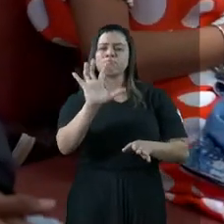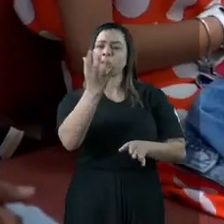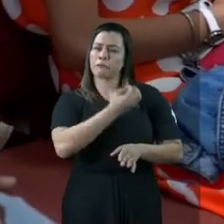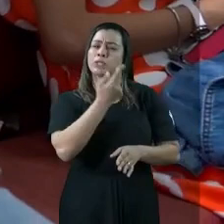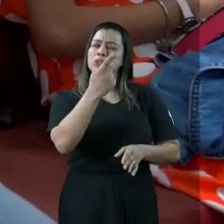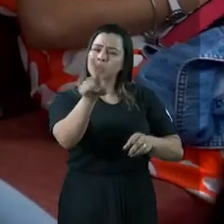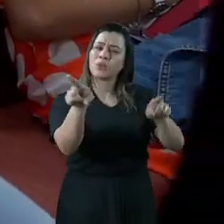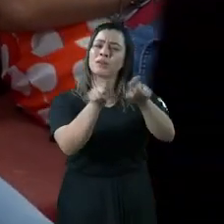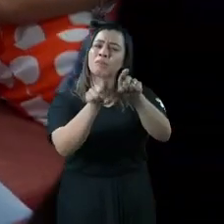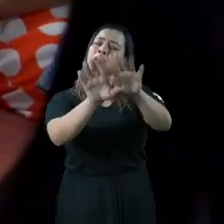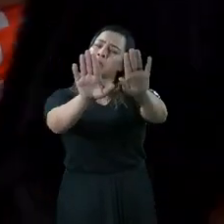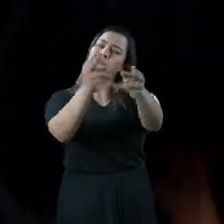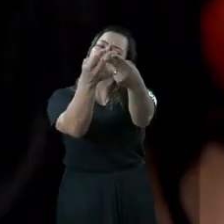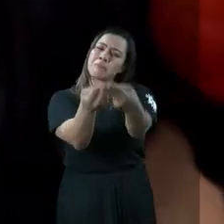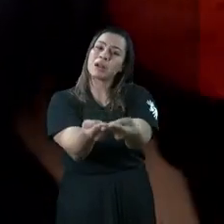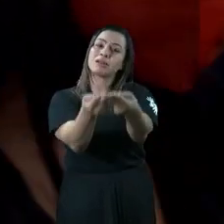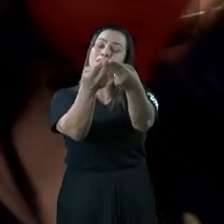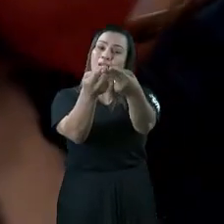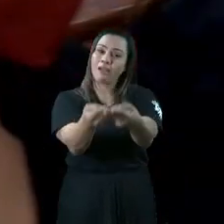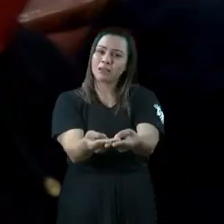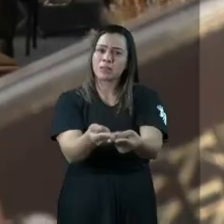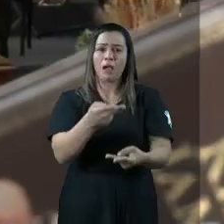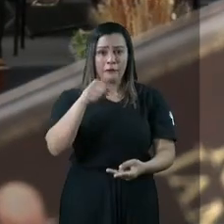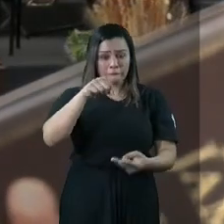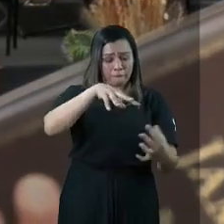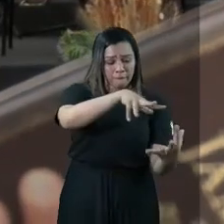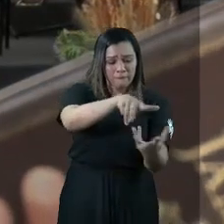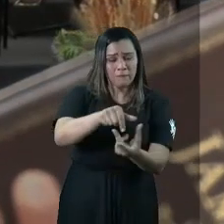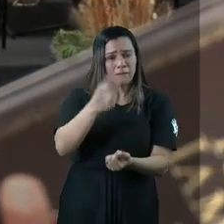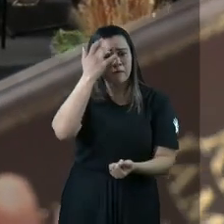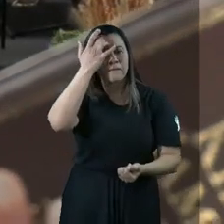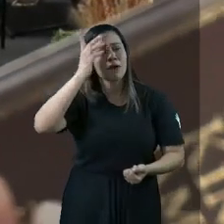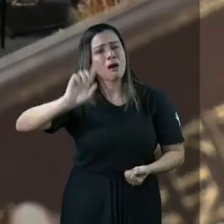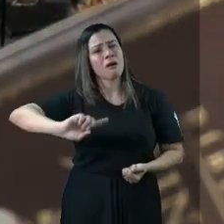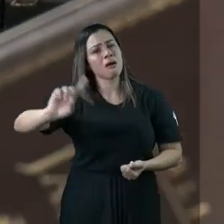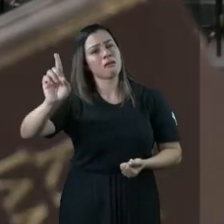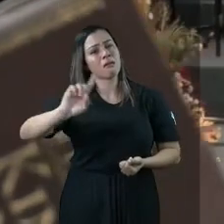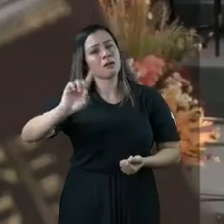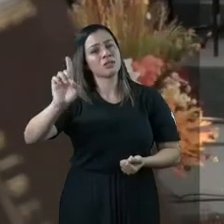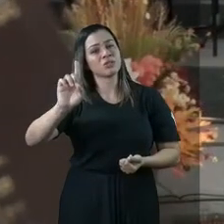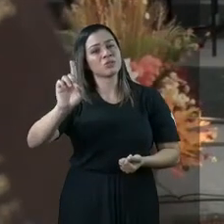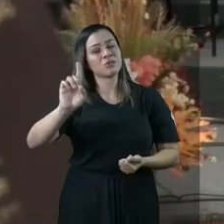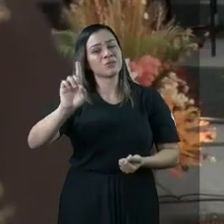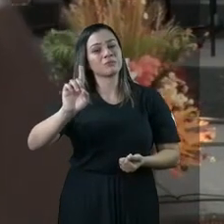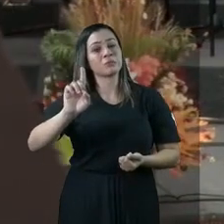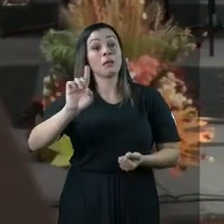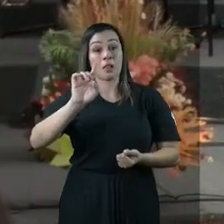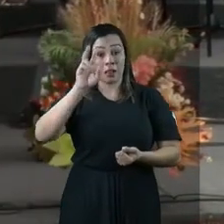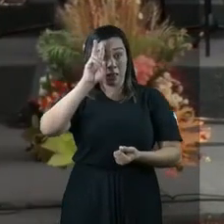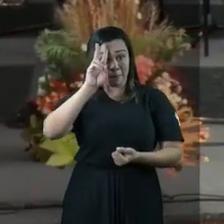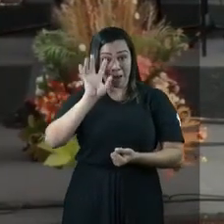O Gólgota, para quem carrega a cruz, é a consequência final na terra, mas o que aconteceu